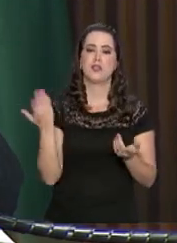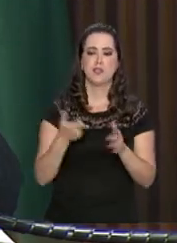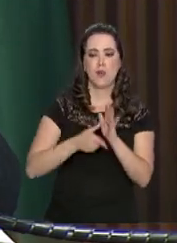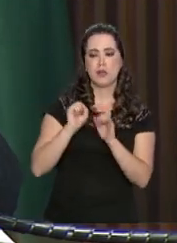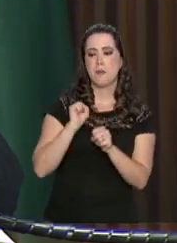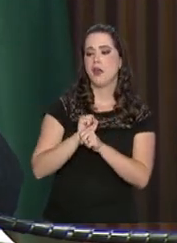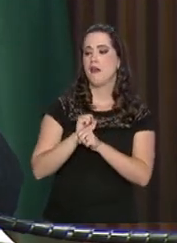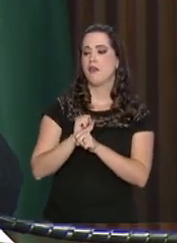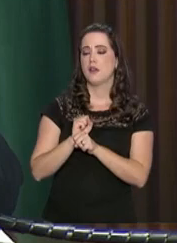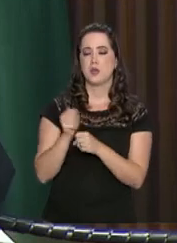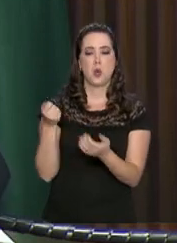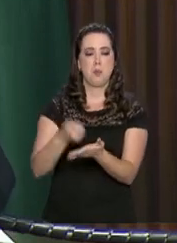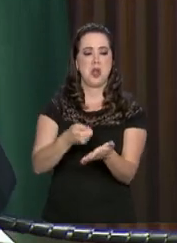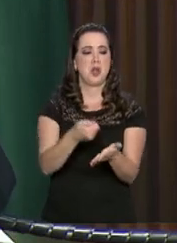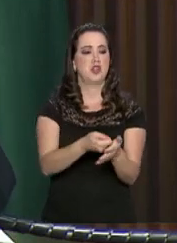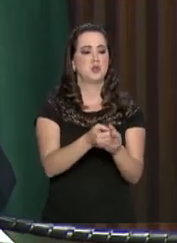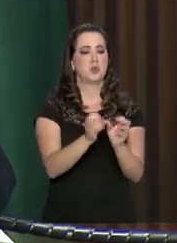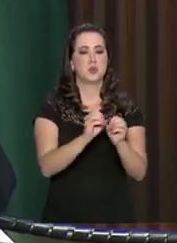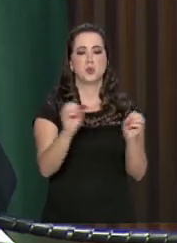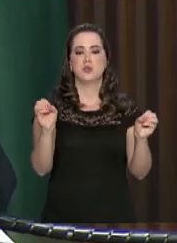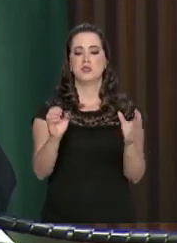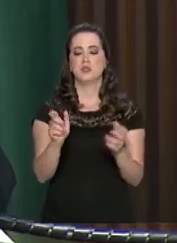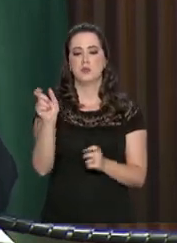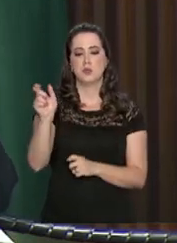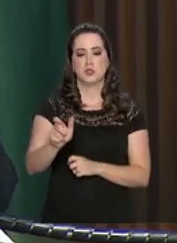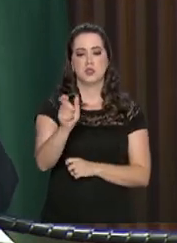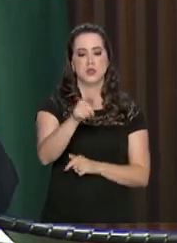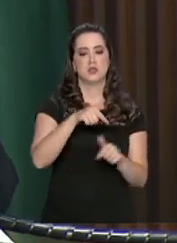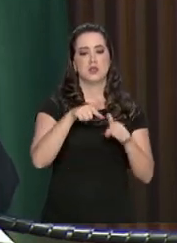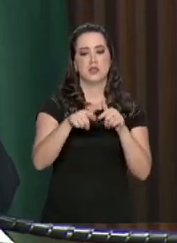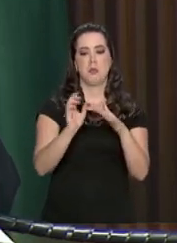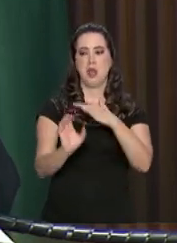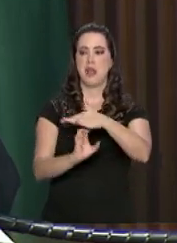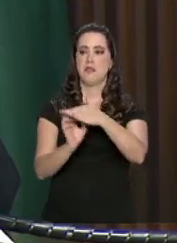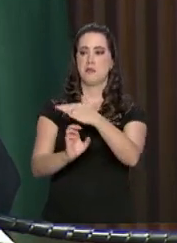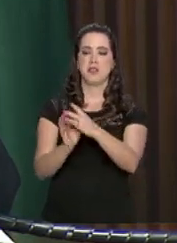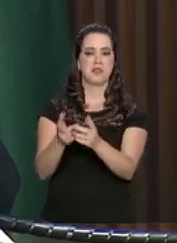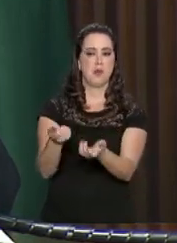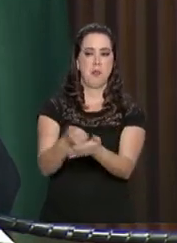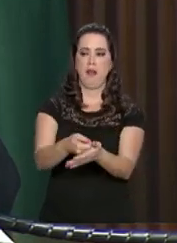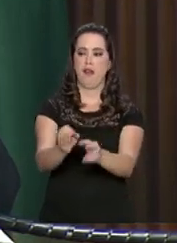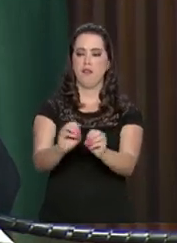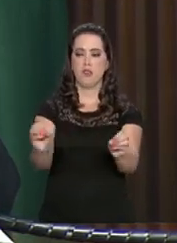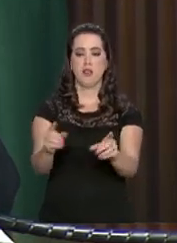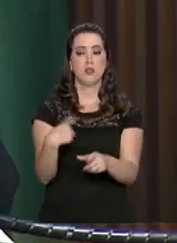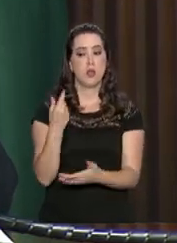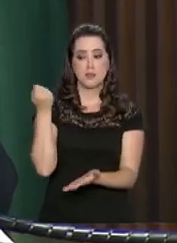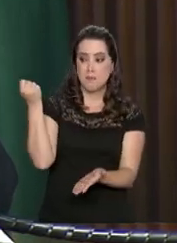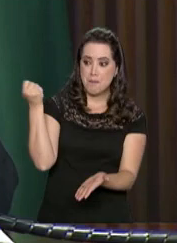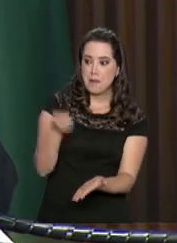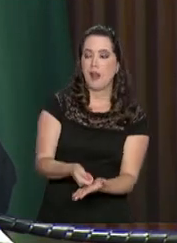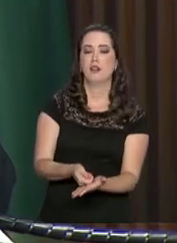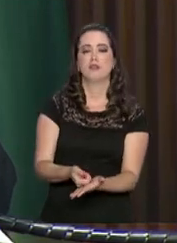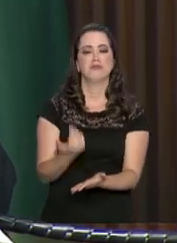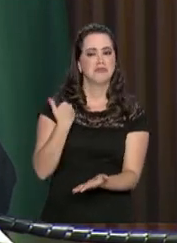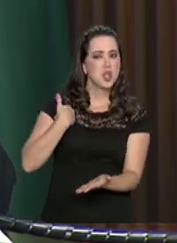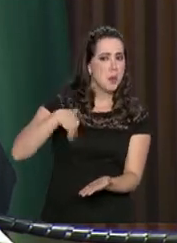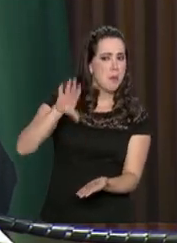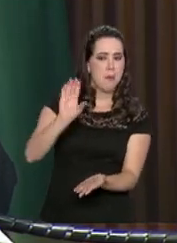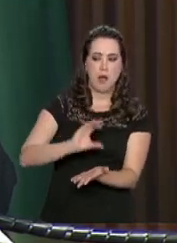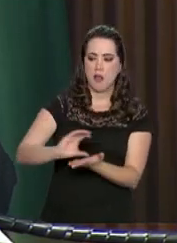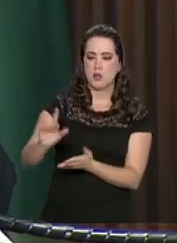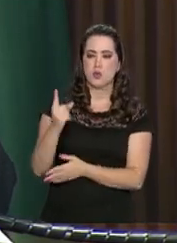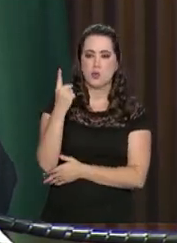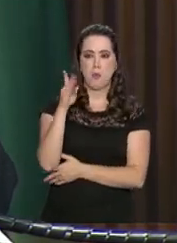paralisada porque não se pagava quem já executava a obra nós pagamos a obra nós investimos mais de 1 bilhão e